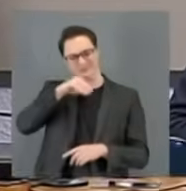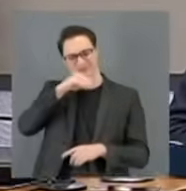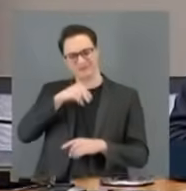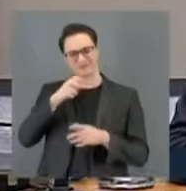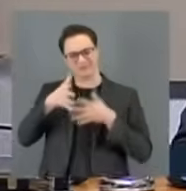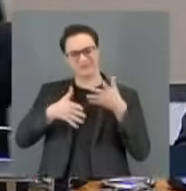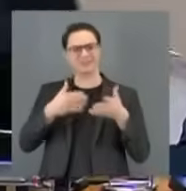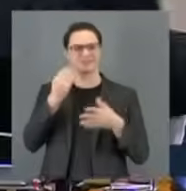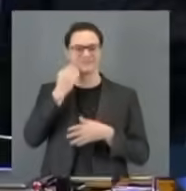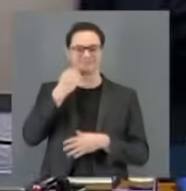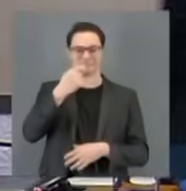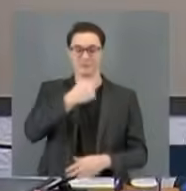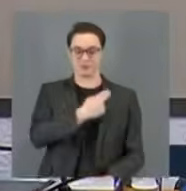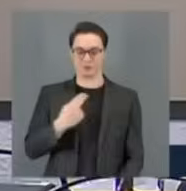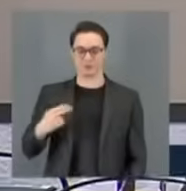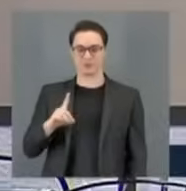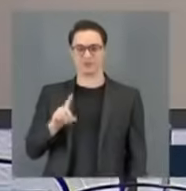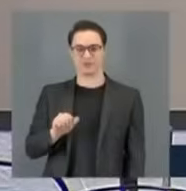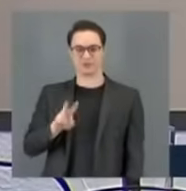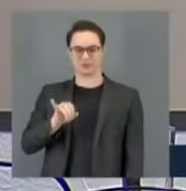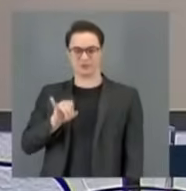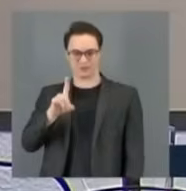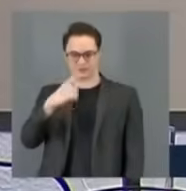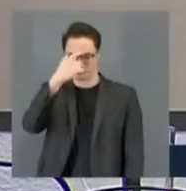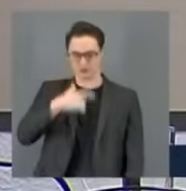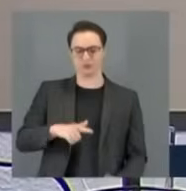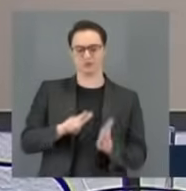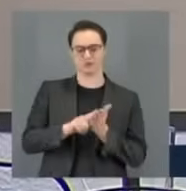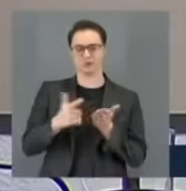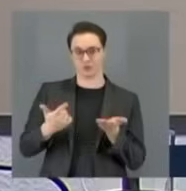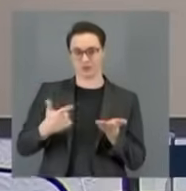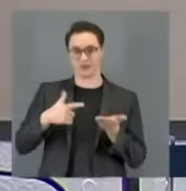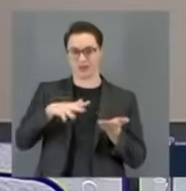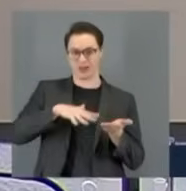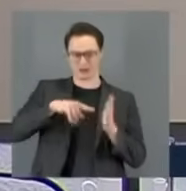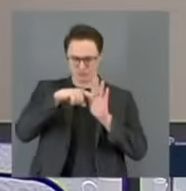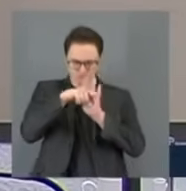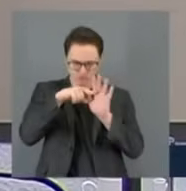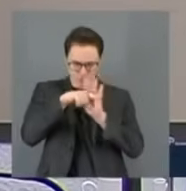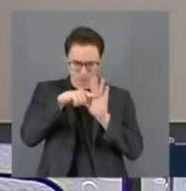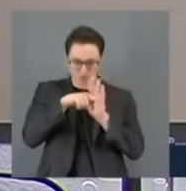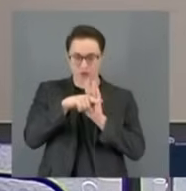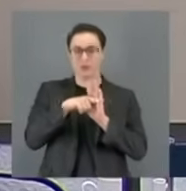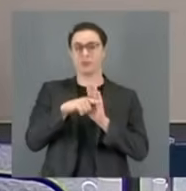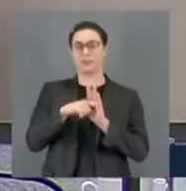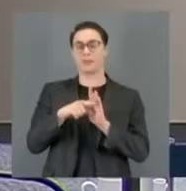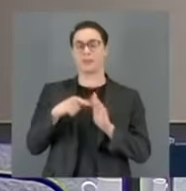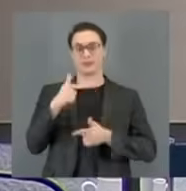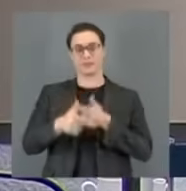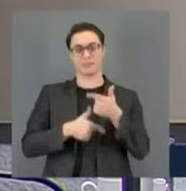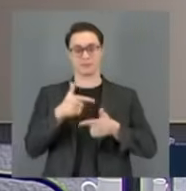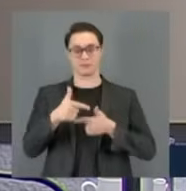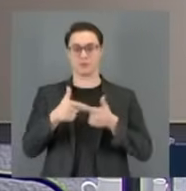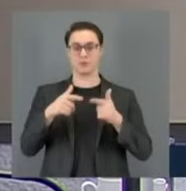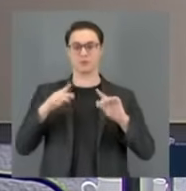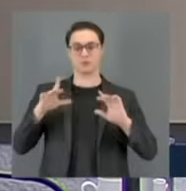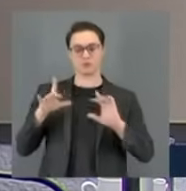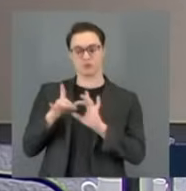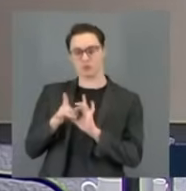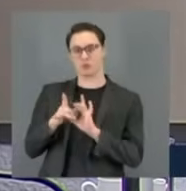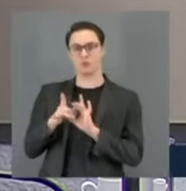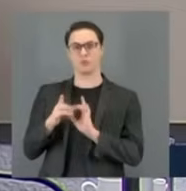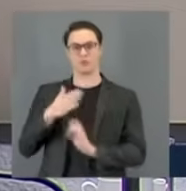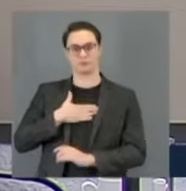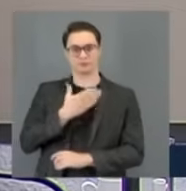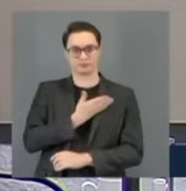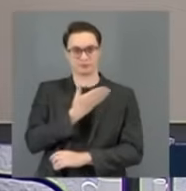Então, meu nome é David Agape, sou jornalista investigativo e trabalhei em conjunto com meu